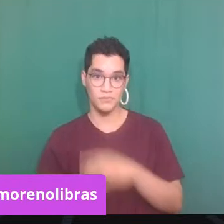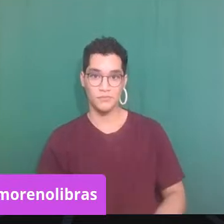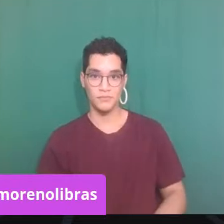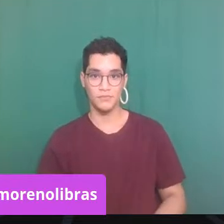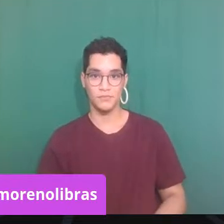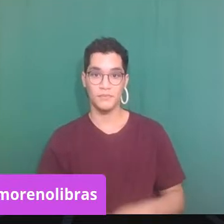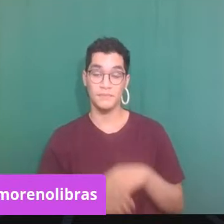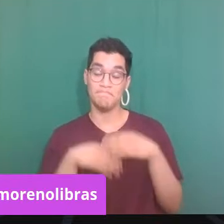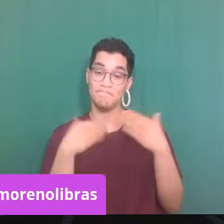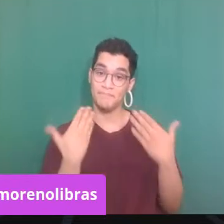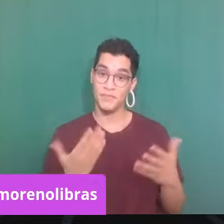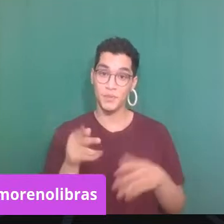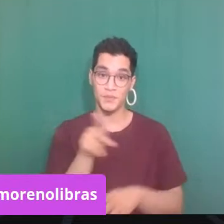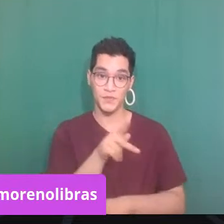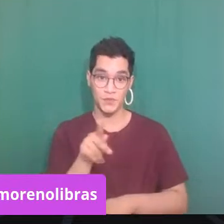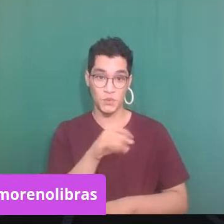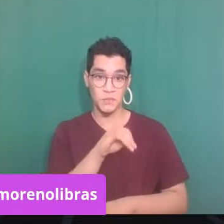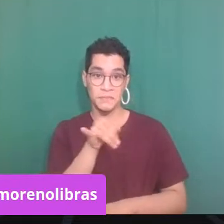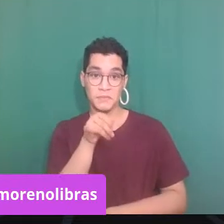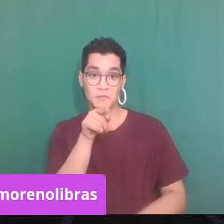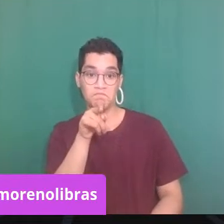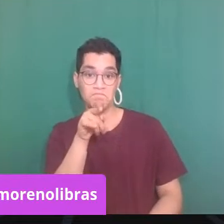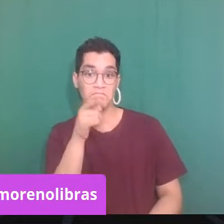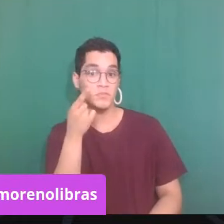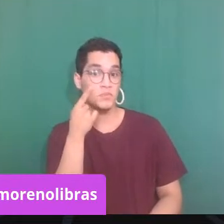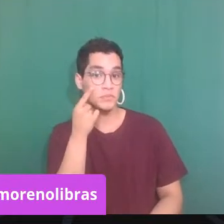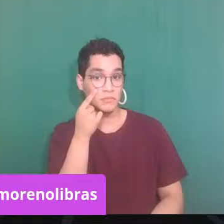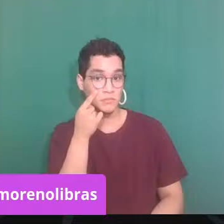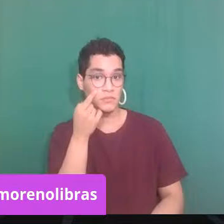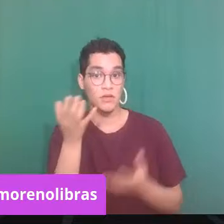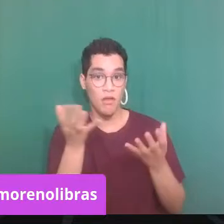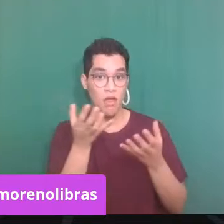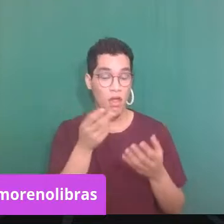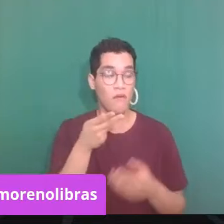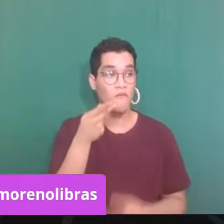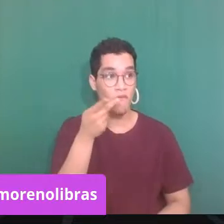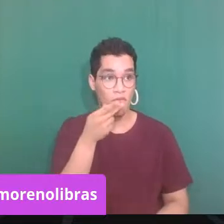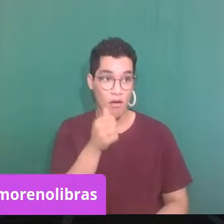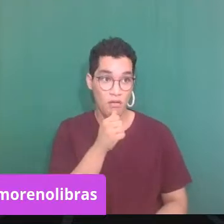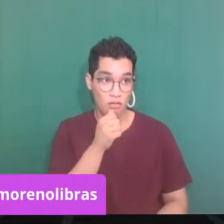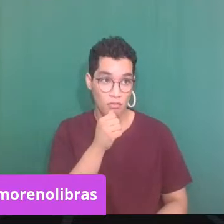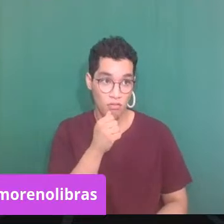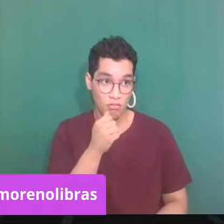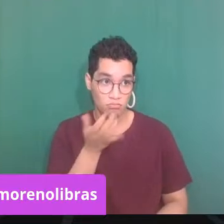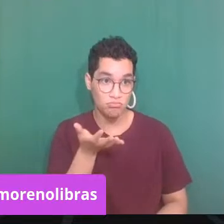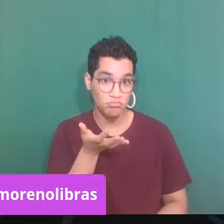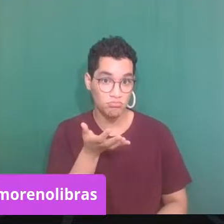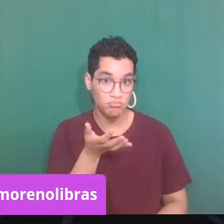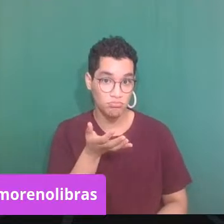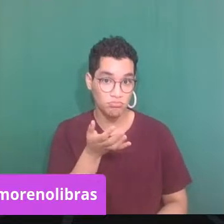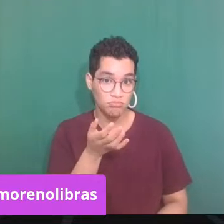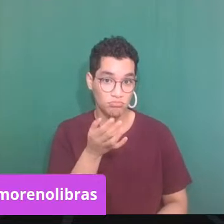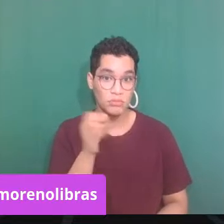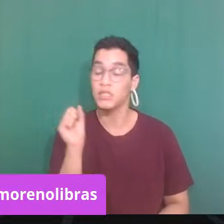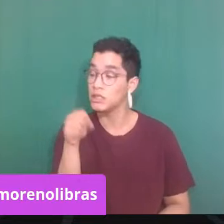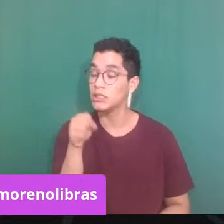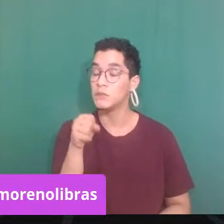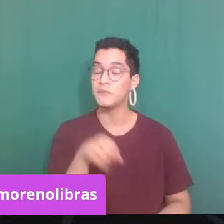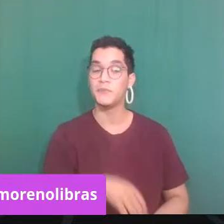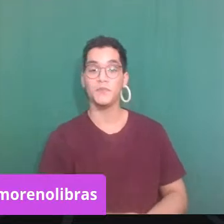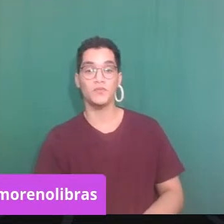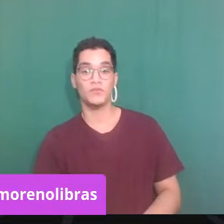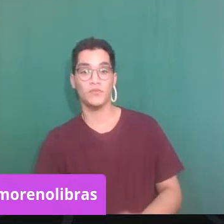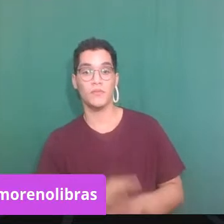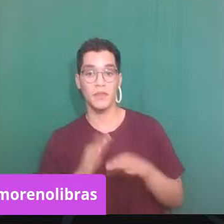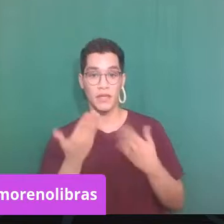Então, professora, se a senhora pode fazer, se a senhora tem alguma consideração? Sim, tenho sim.